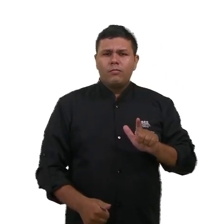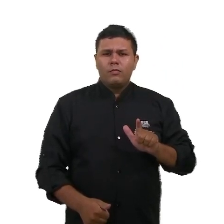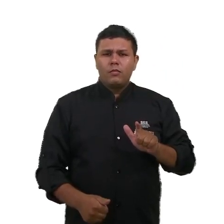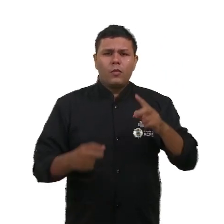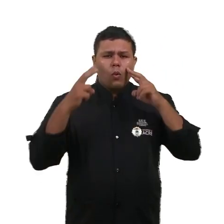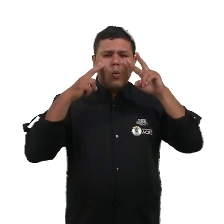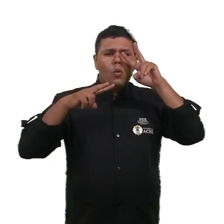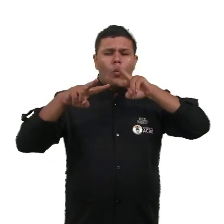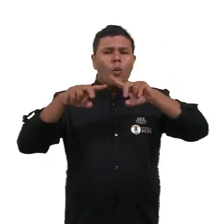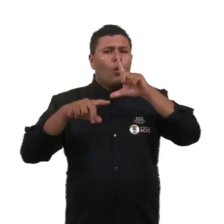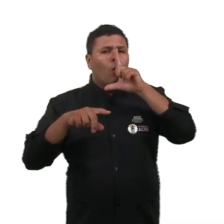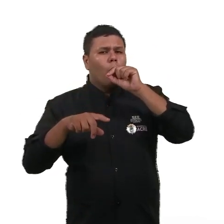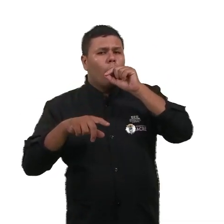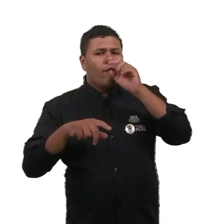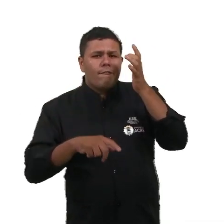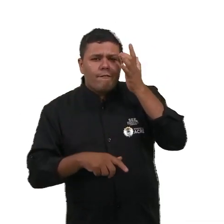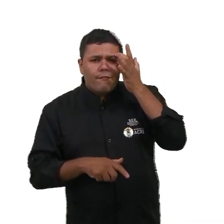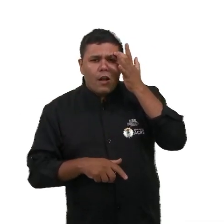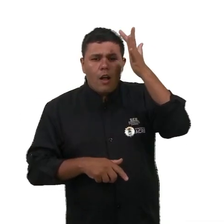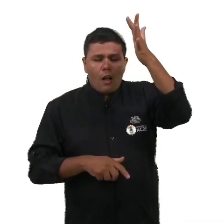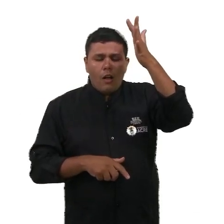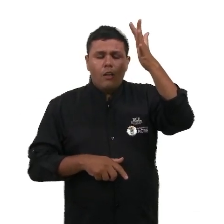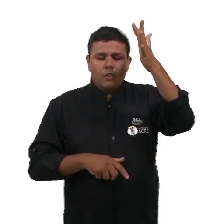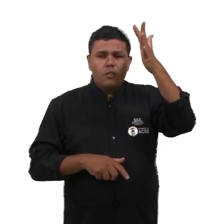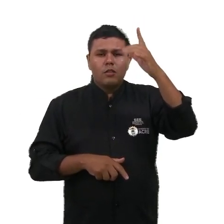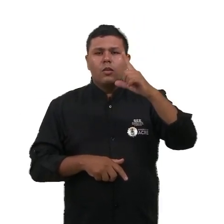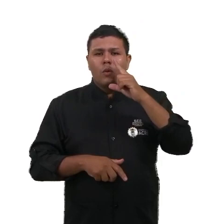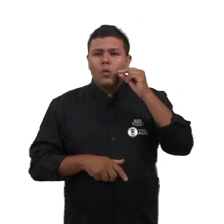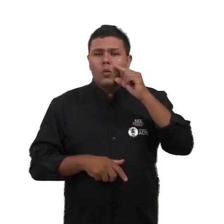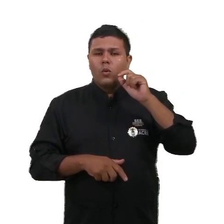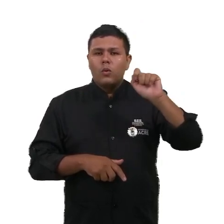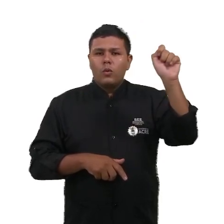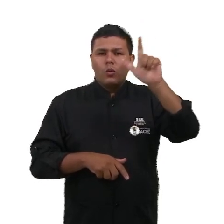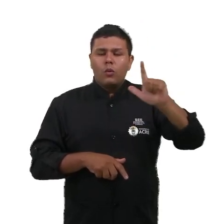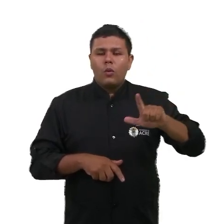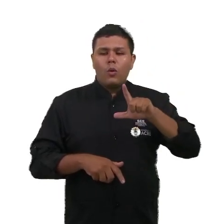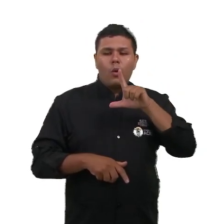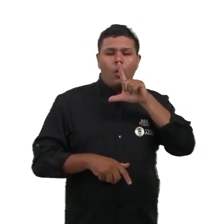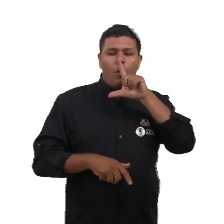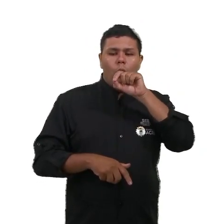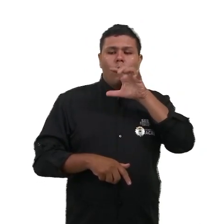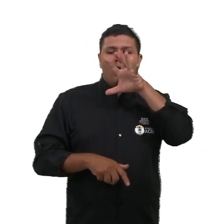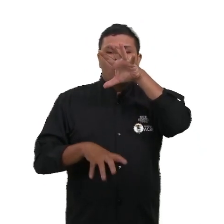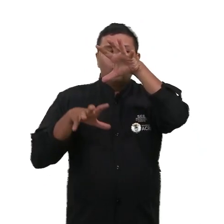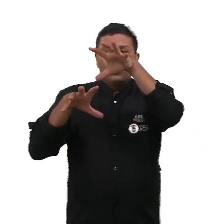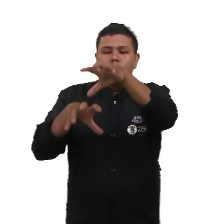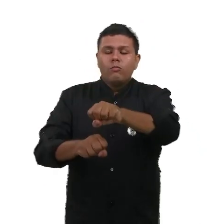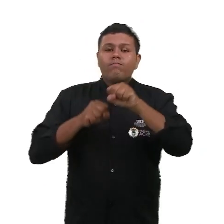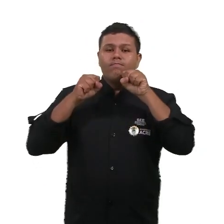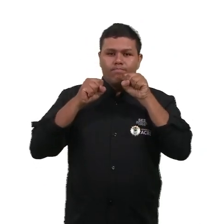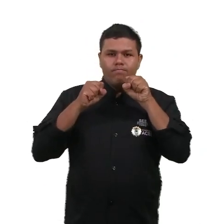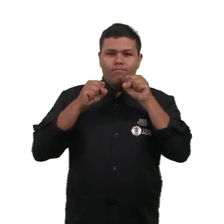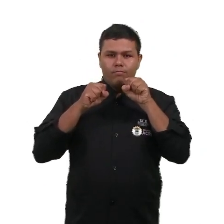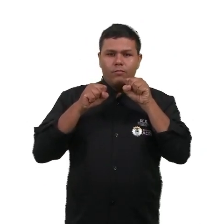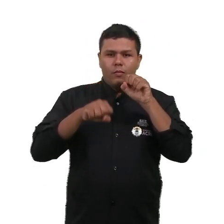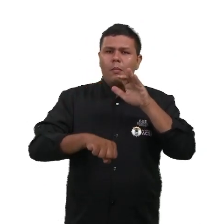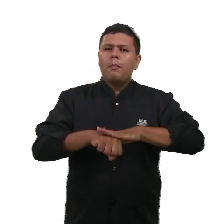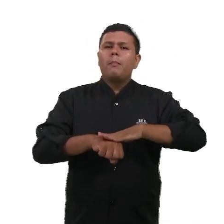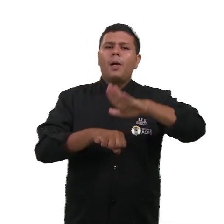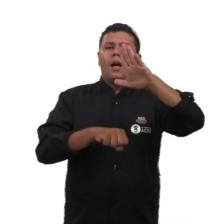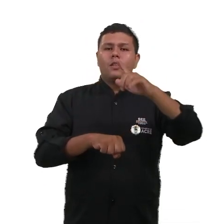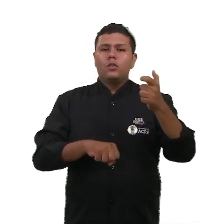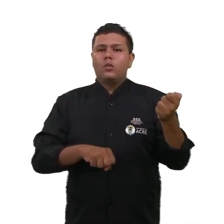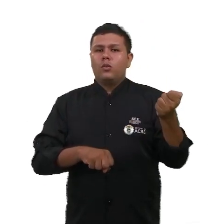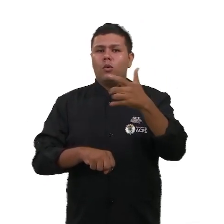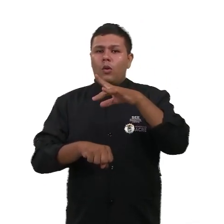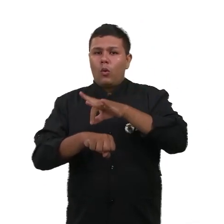pretos. Sendo assim, os ratos amarelos são comidos com mais frequência do que os pretos. Apenas